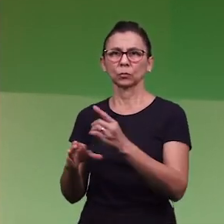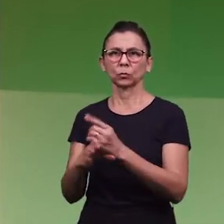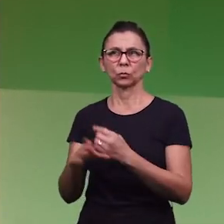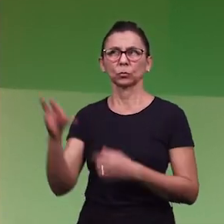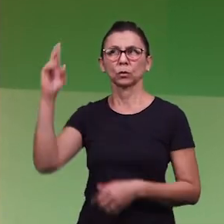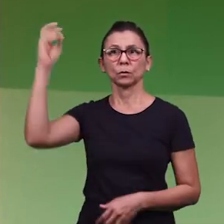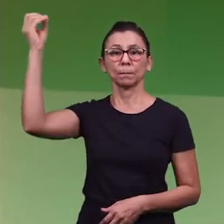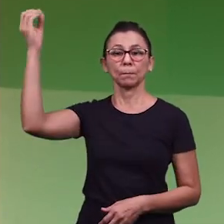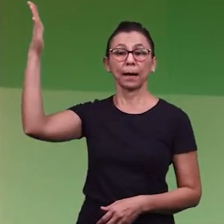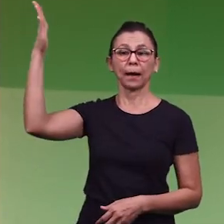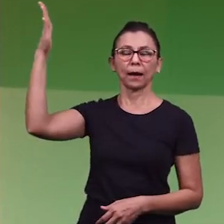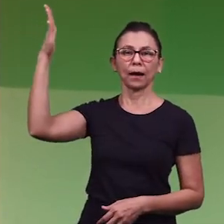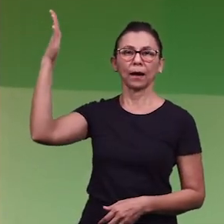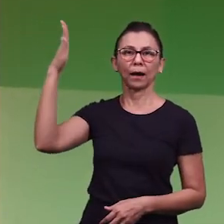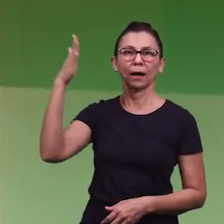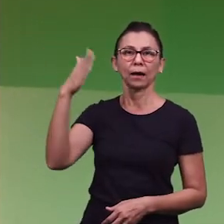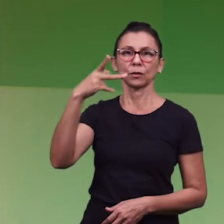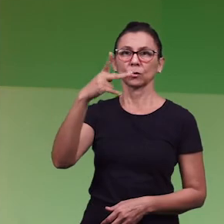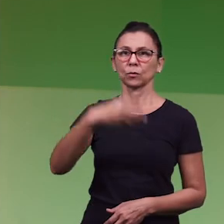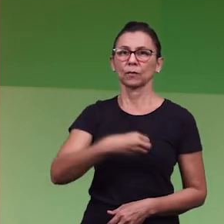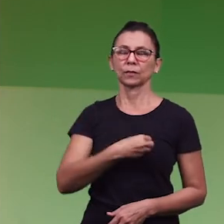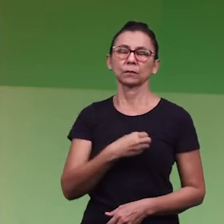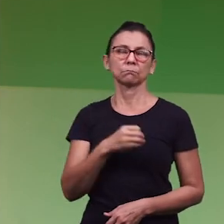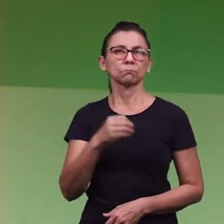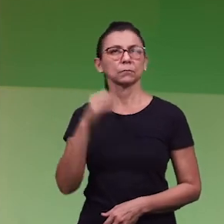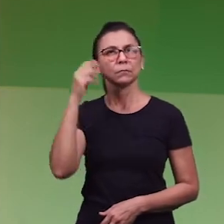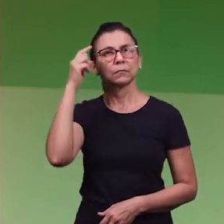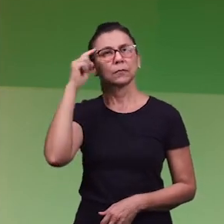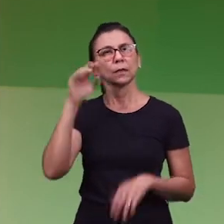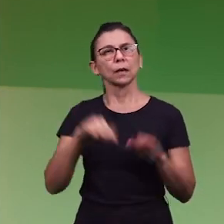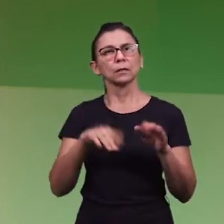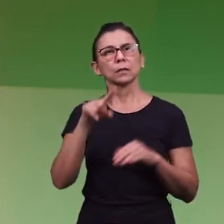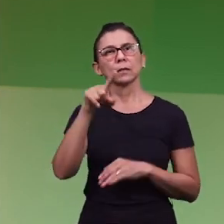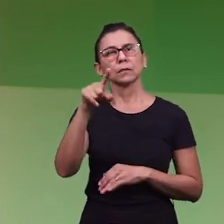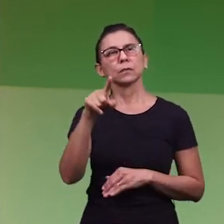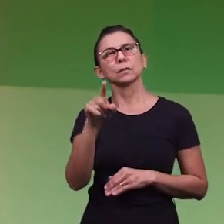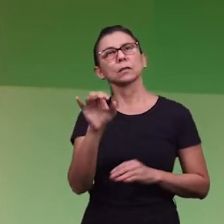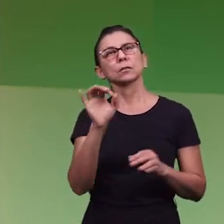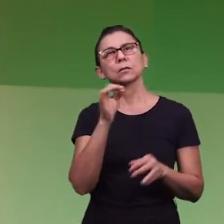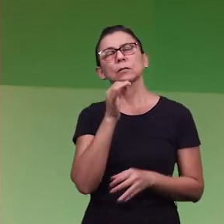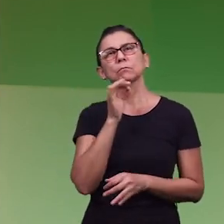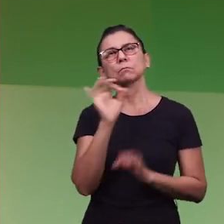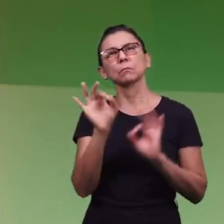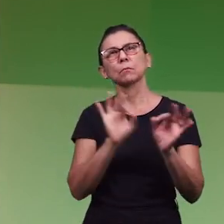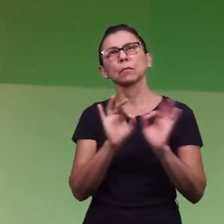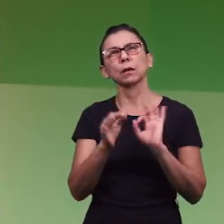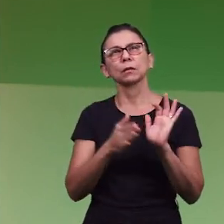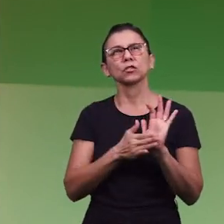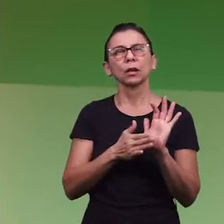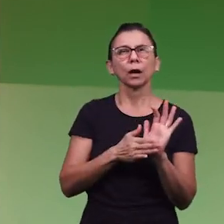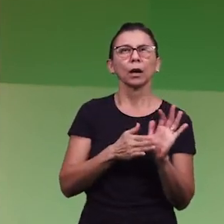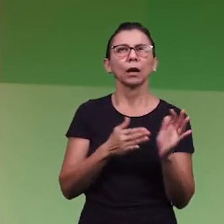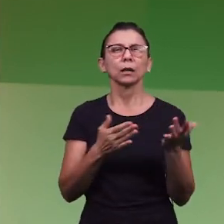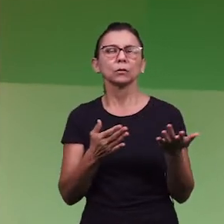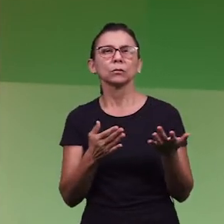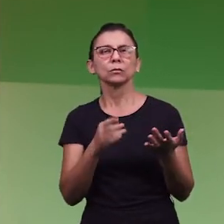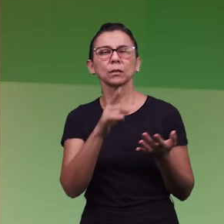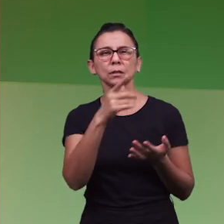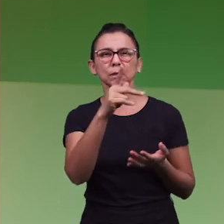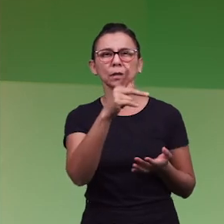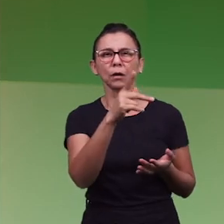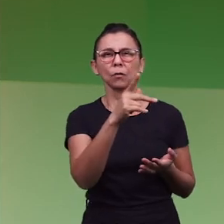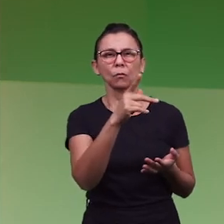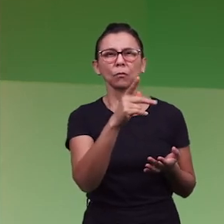revelação da parte do Senhor. Às vezes o seu plano era um, mas naquela revelação o Senhor vem e te mostra que o plano dele,